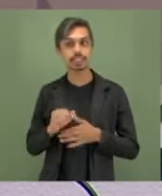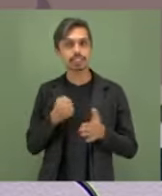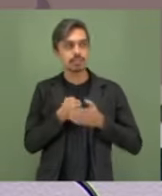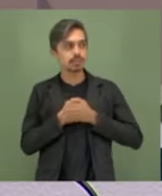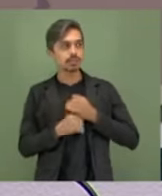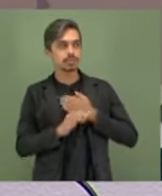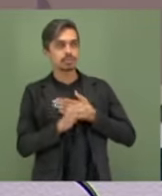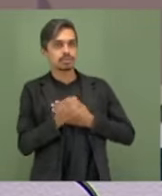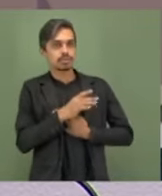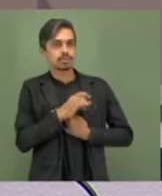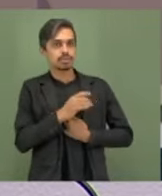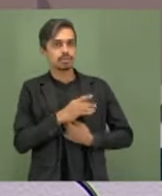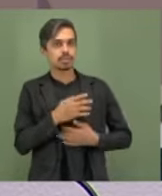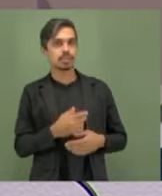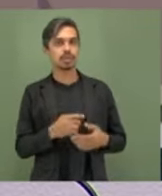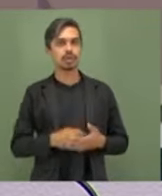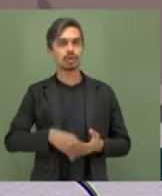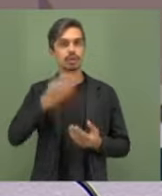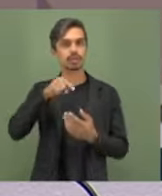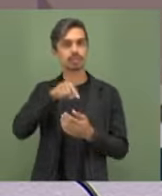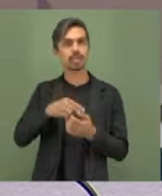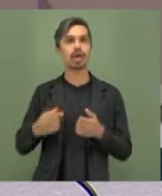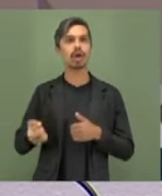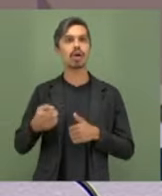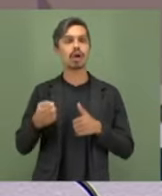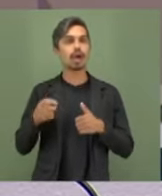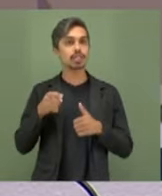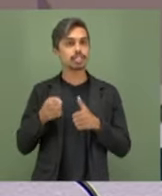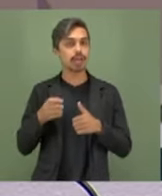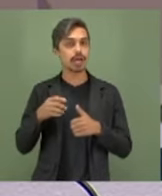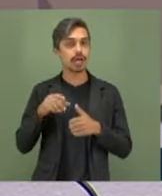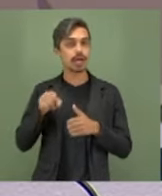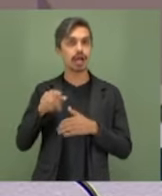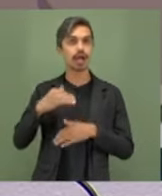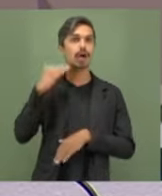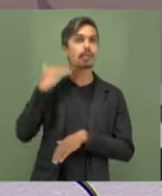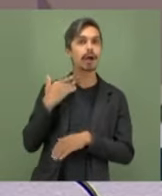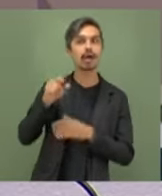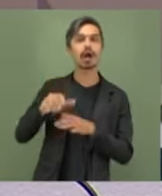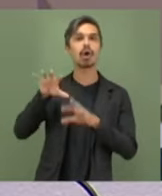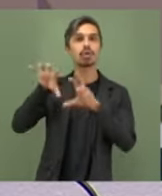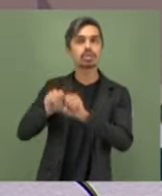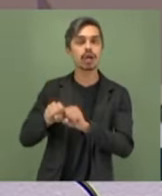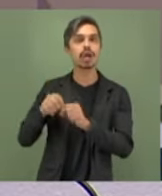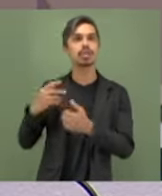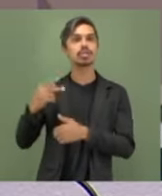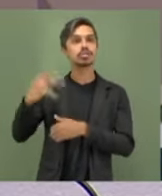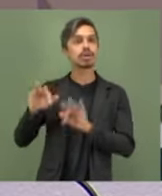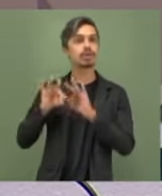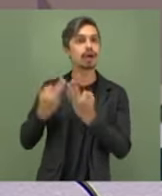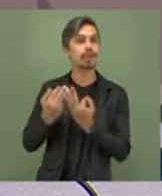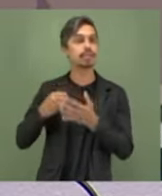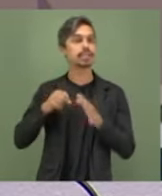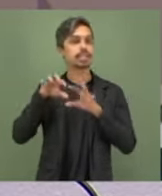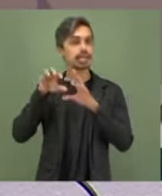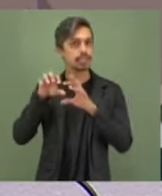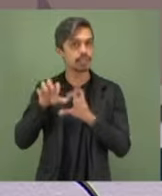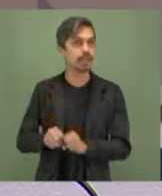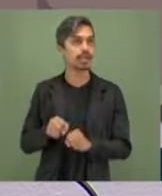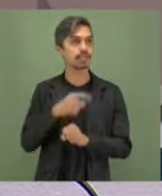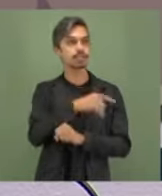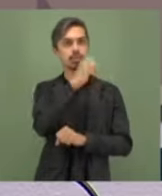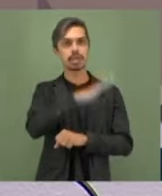com medo que lhes congelem as contas, com medo que tirem os passaportes, que persigam a sua família, que os matem, que lhes façam tudo e mais